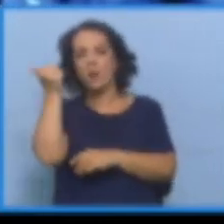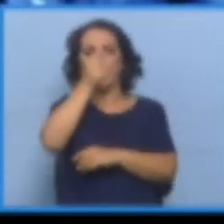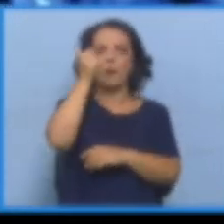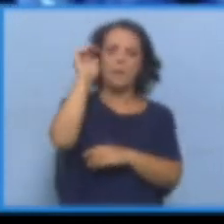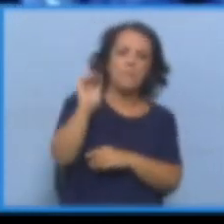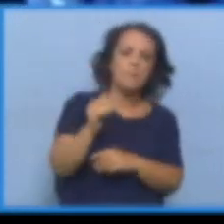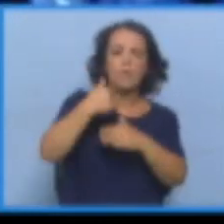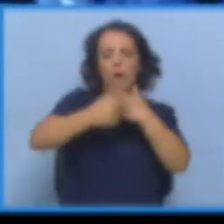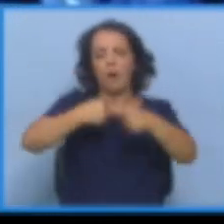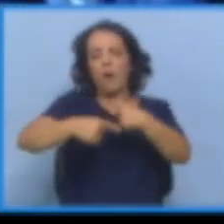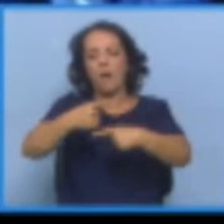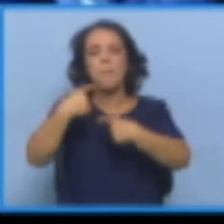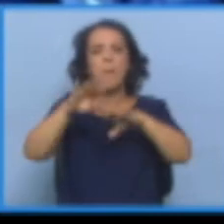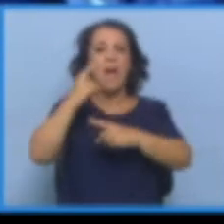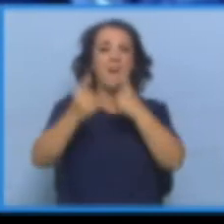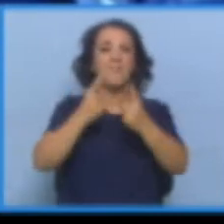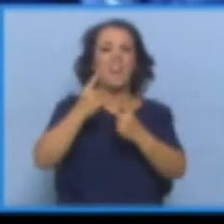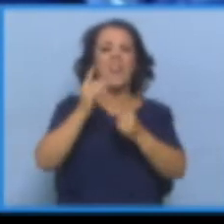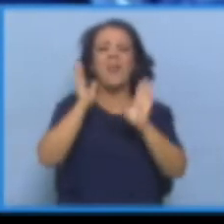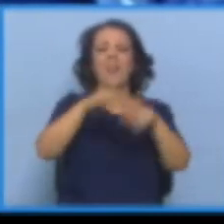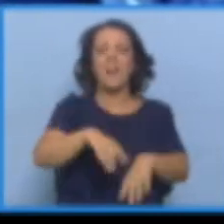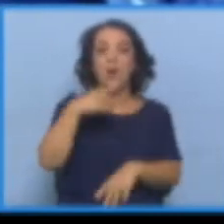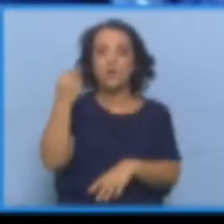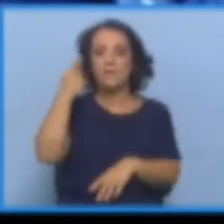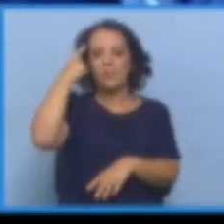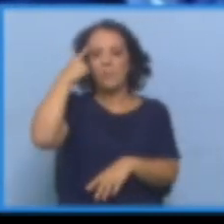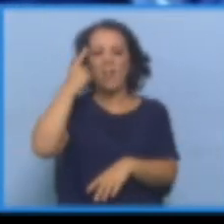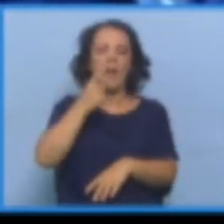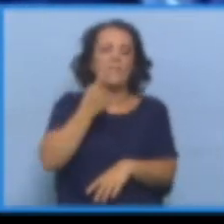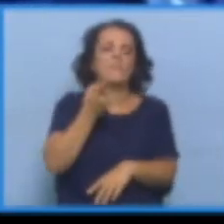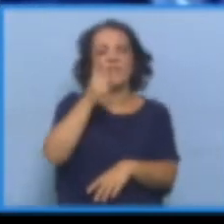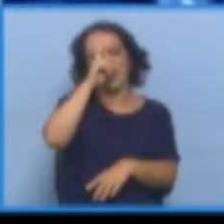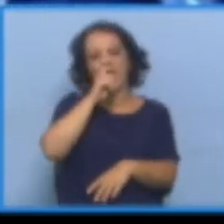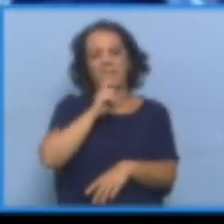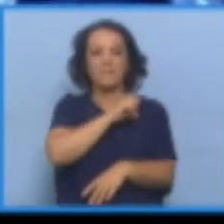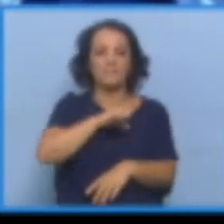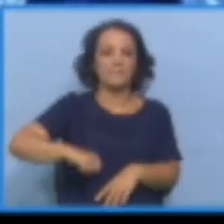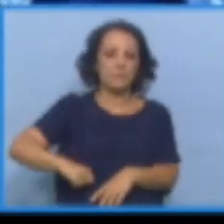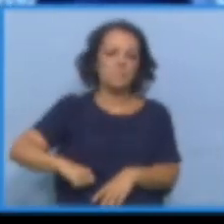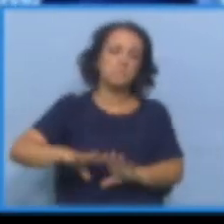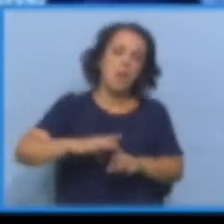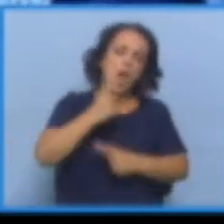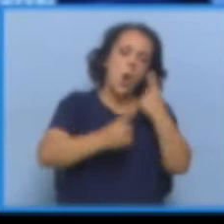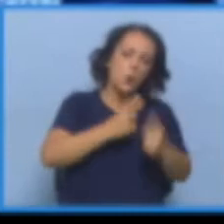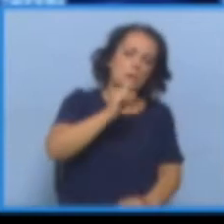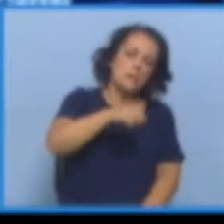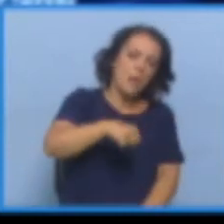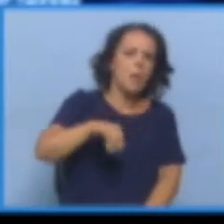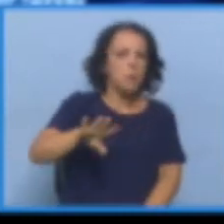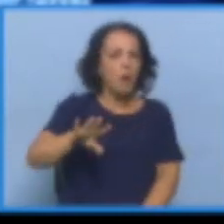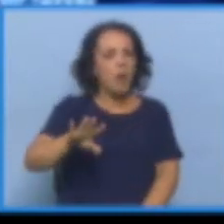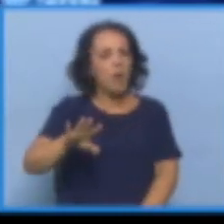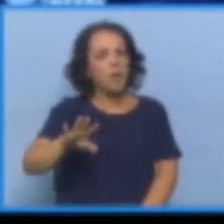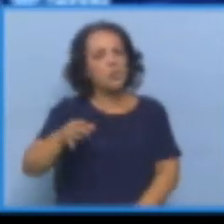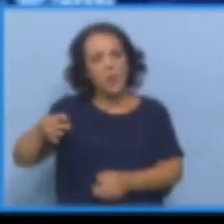não é? Às vezes dizemos, mas os jovens ainda são muito comodistas. Alguns talvez sejam, mas a verdade é que está-se a fazer